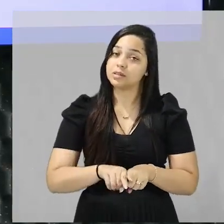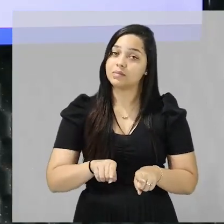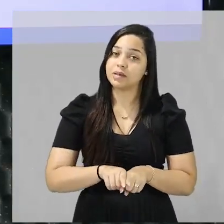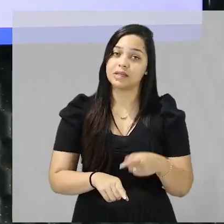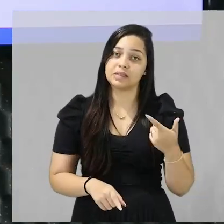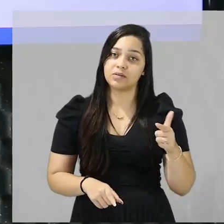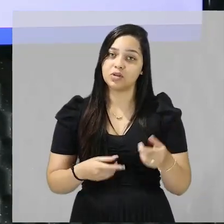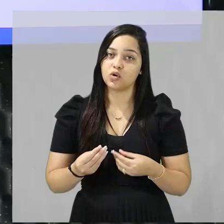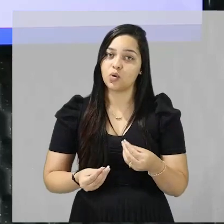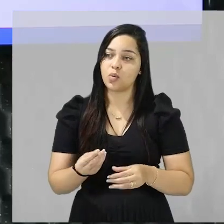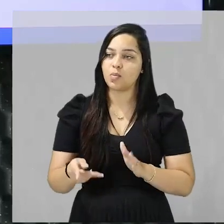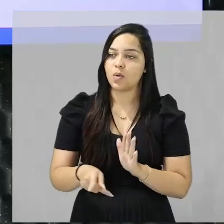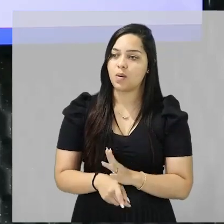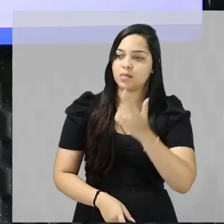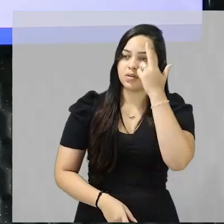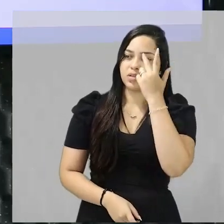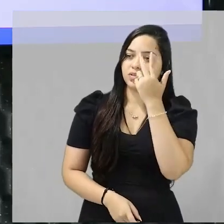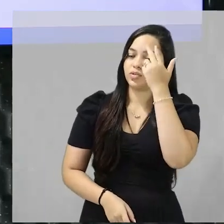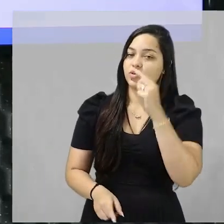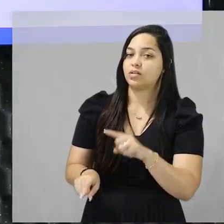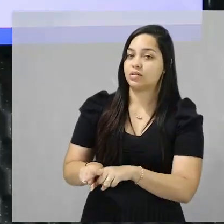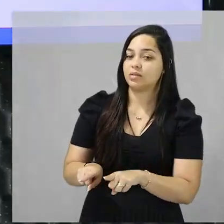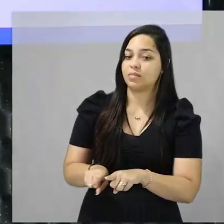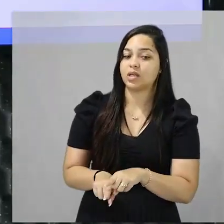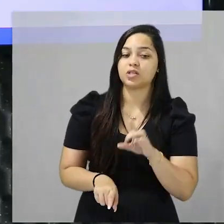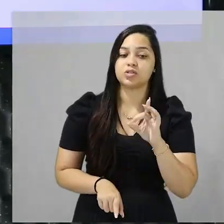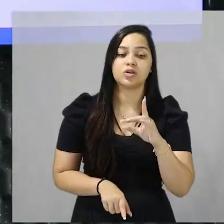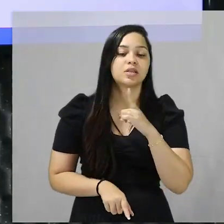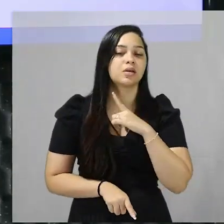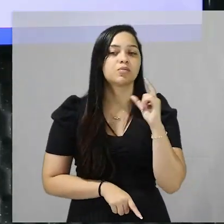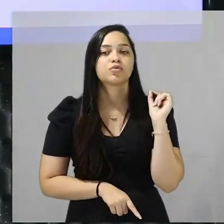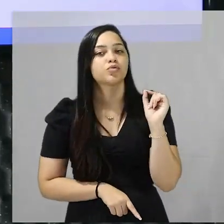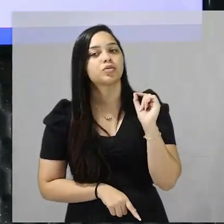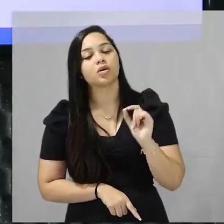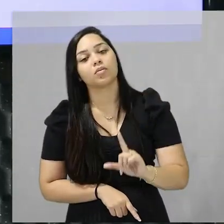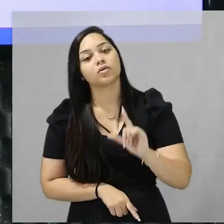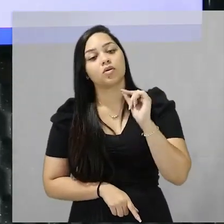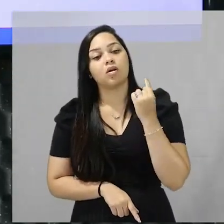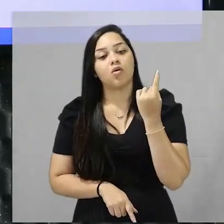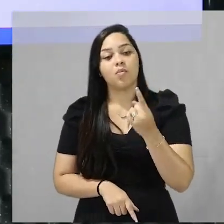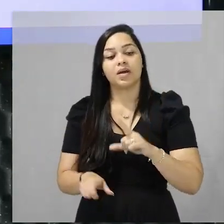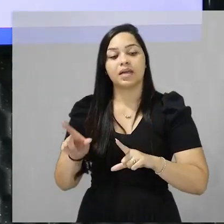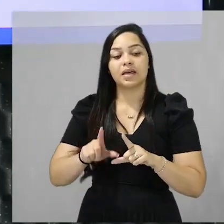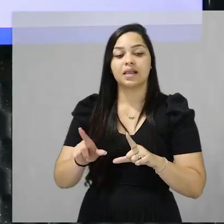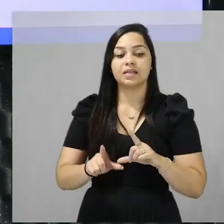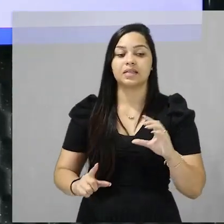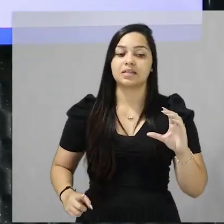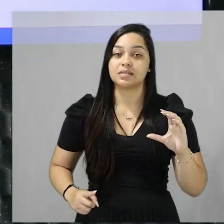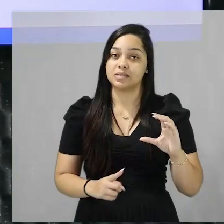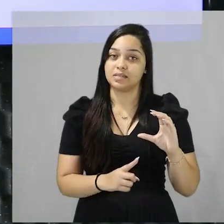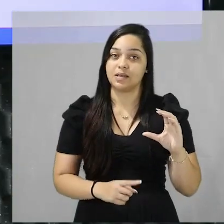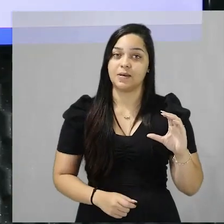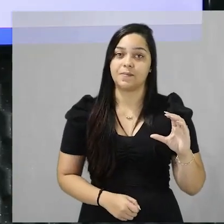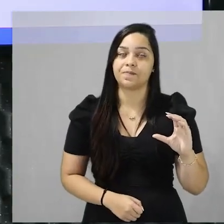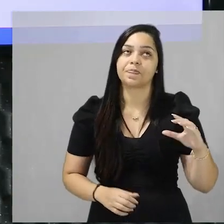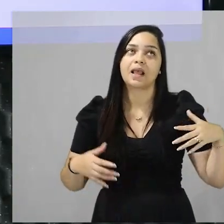tem muito essa história. Aqui nós só temos uma opção que seria a letra C. Ah, mas nós sabemos